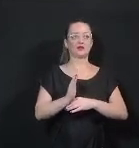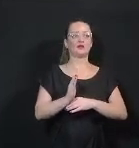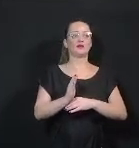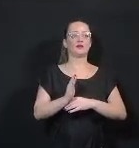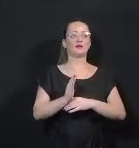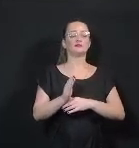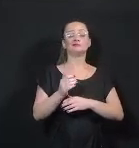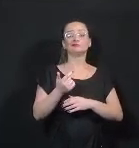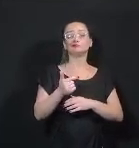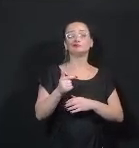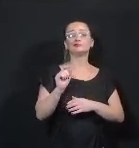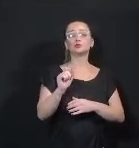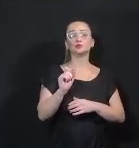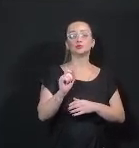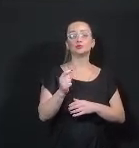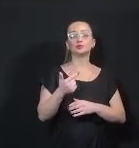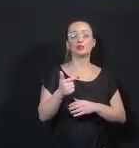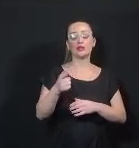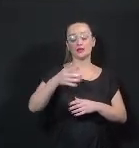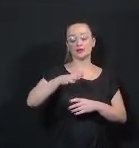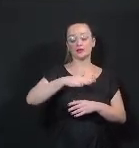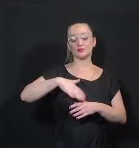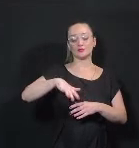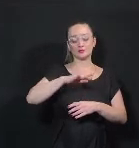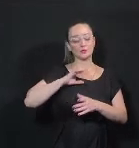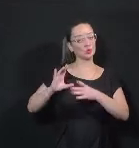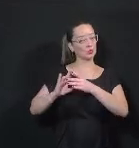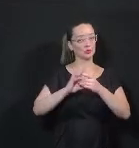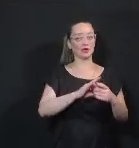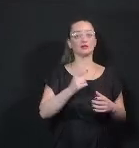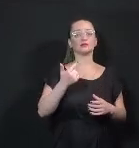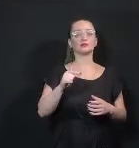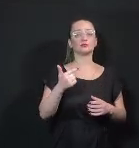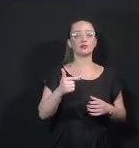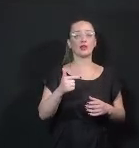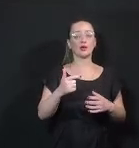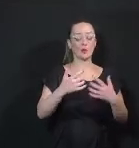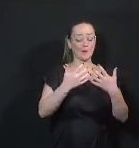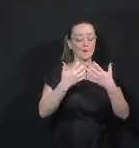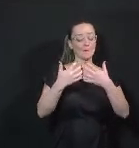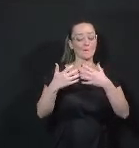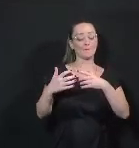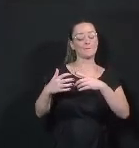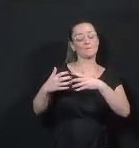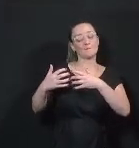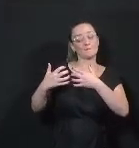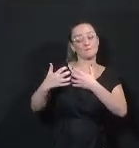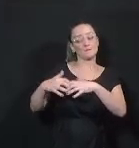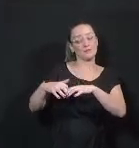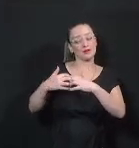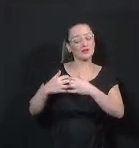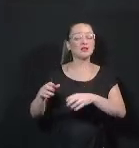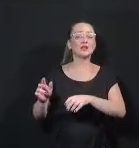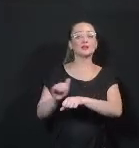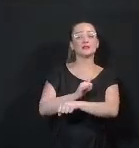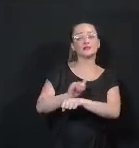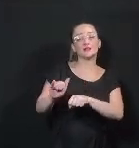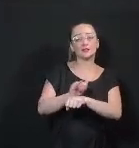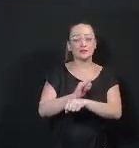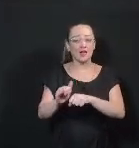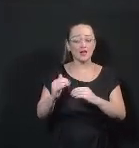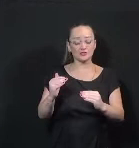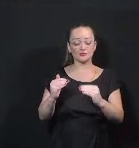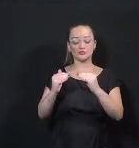não existem, em nosso contexto, mecanismos assimétricos,